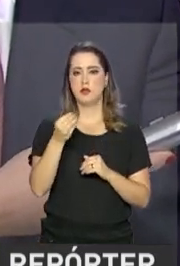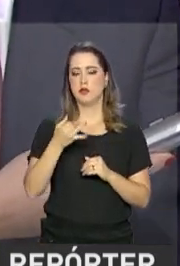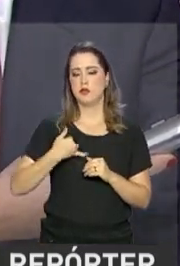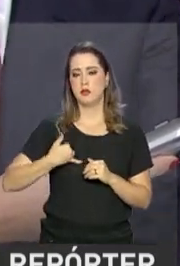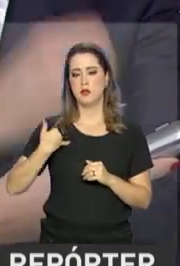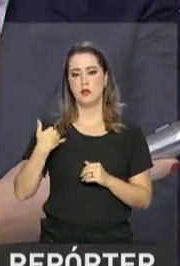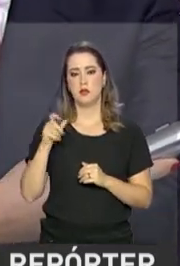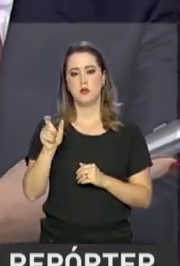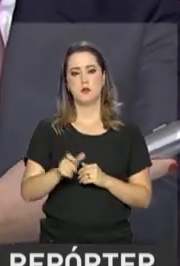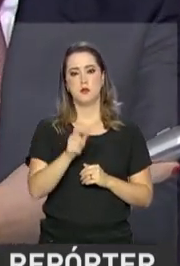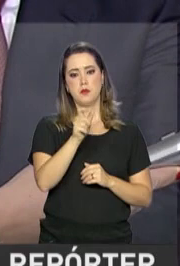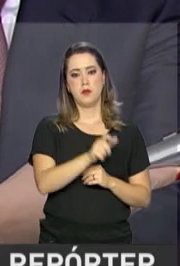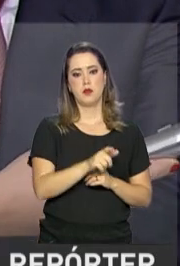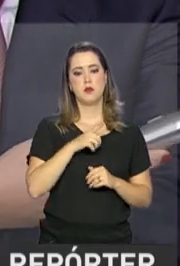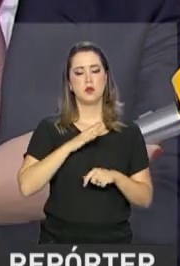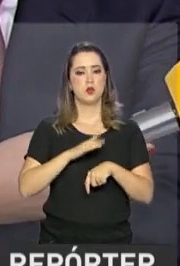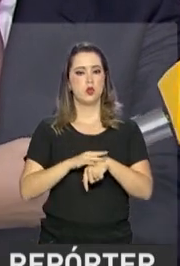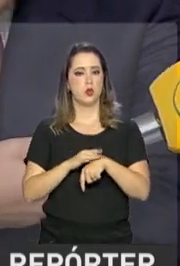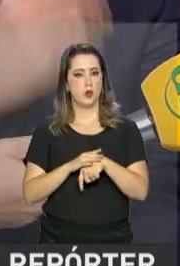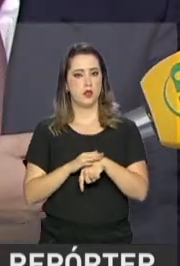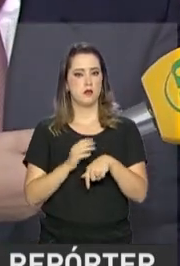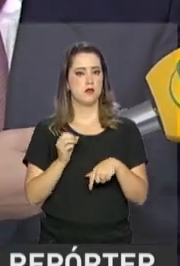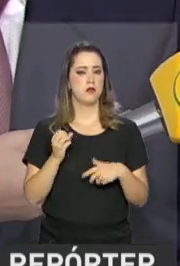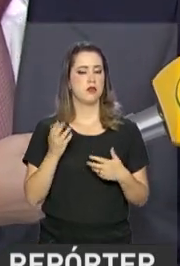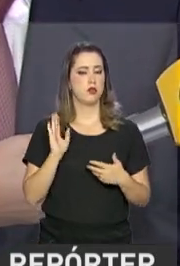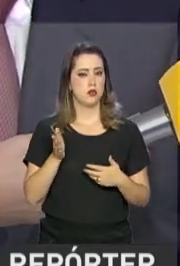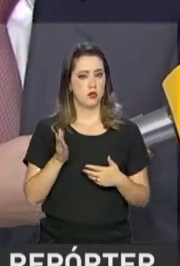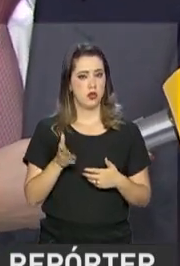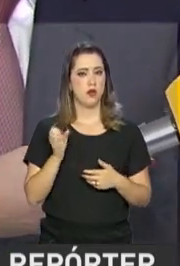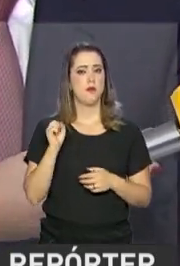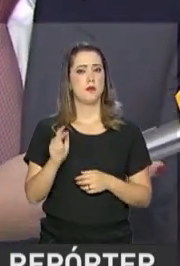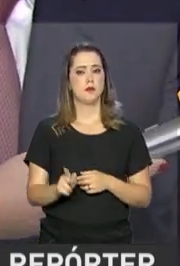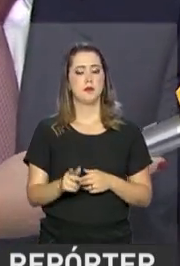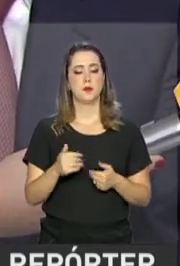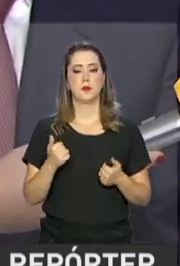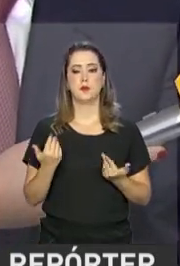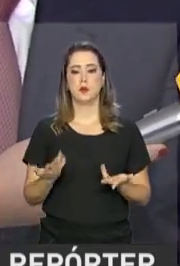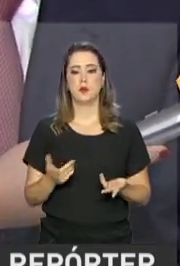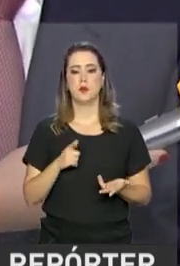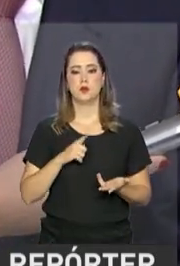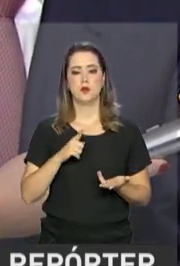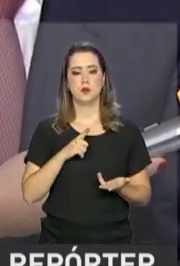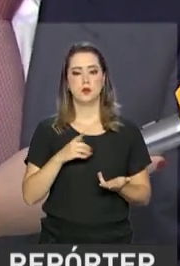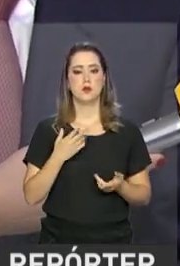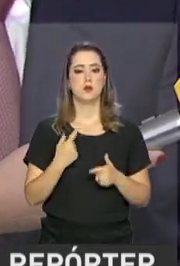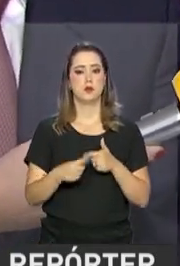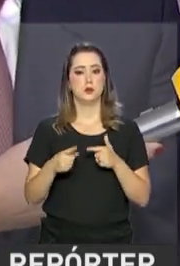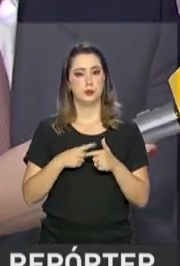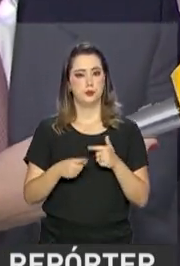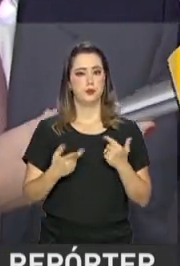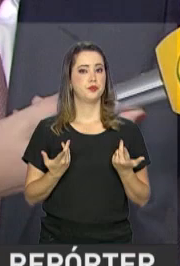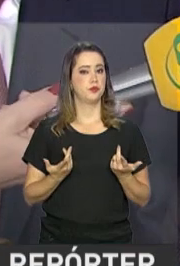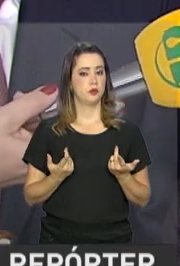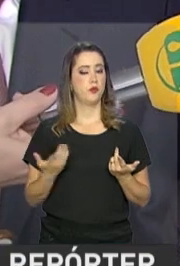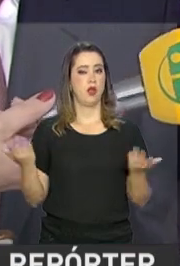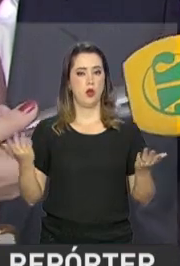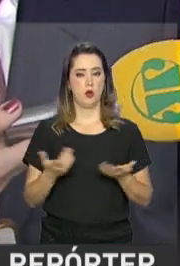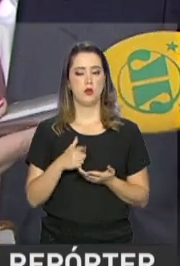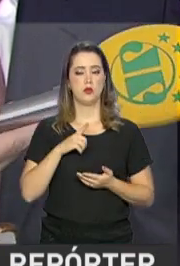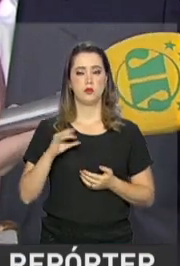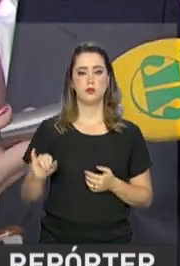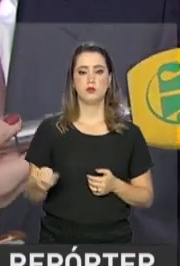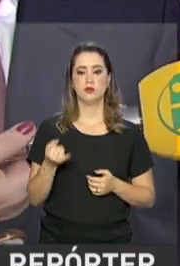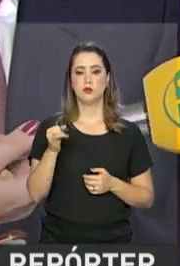quem era acometido por uma doença grave já estava aposentado ou tinha uma situação de invalidez agora tem a oportunidade